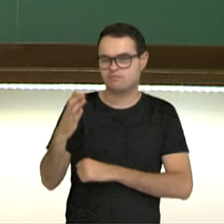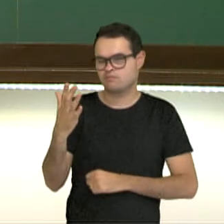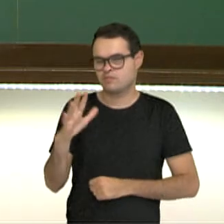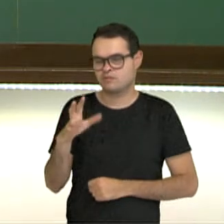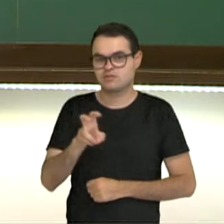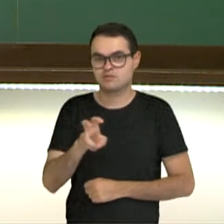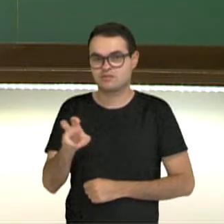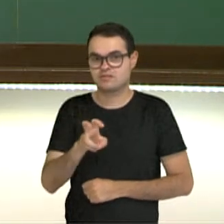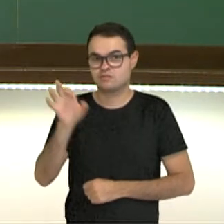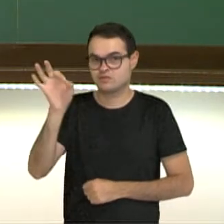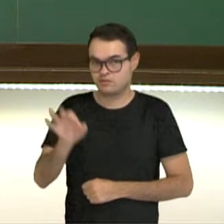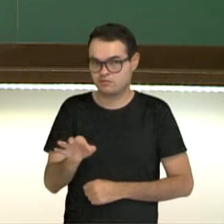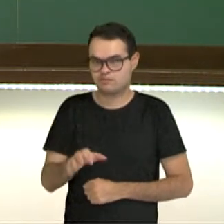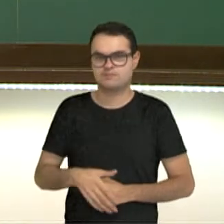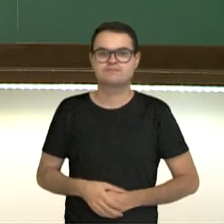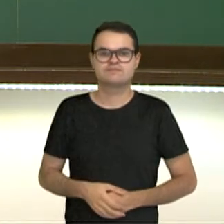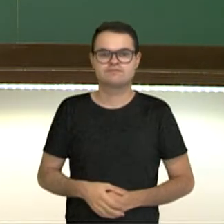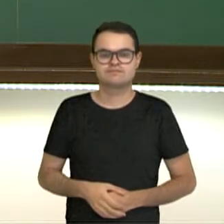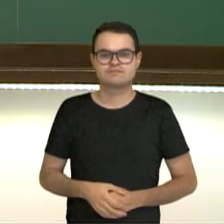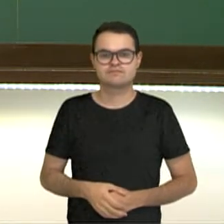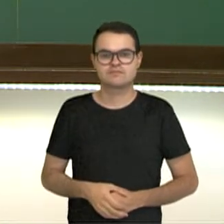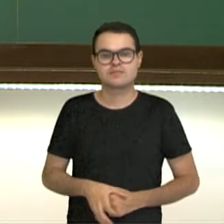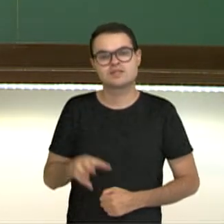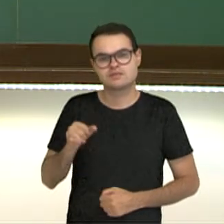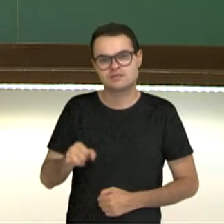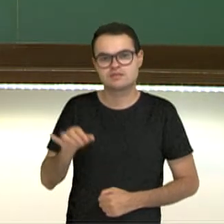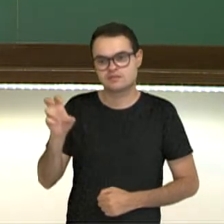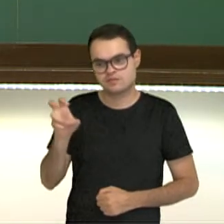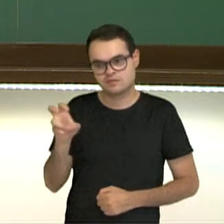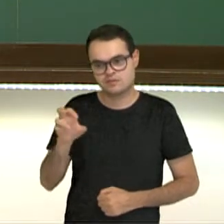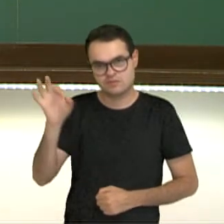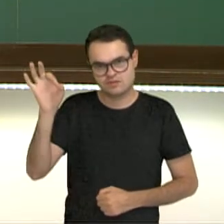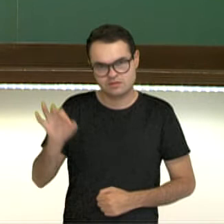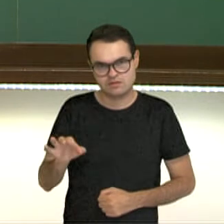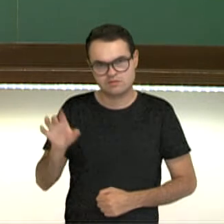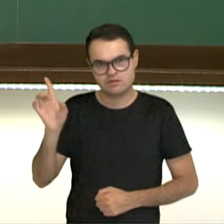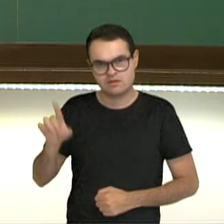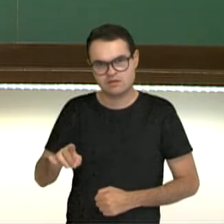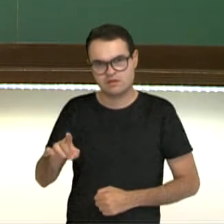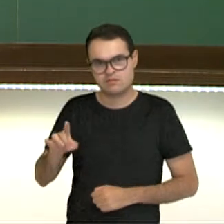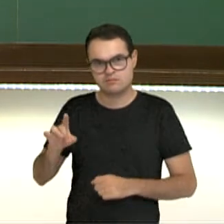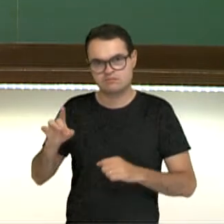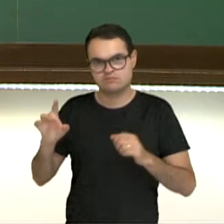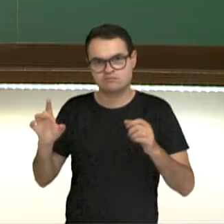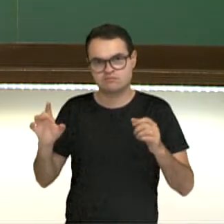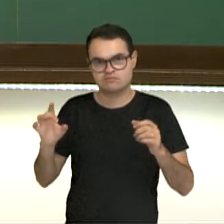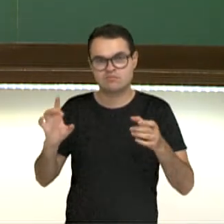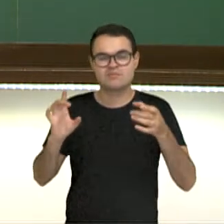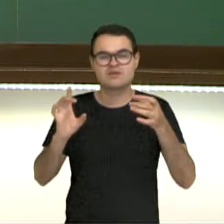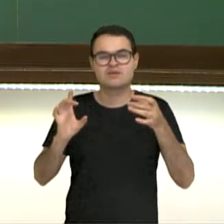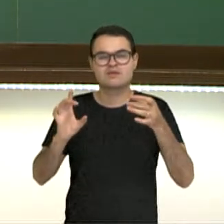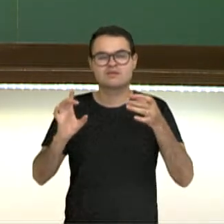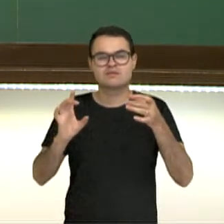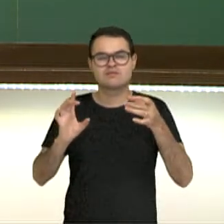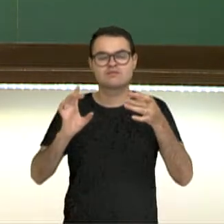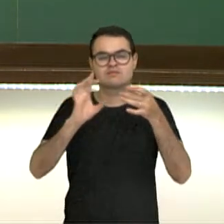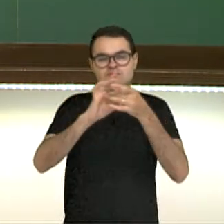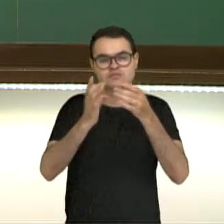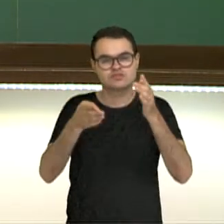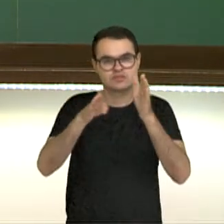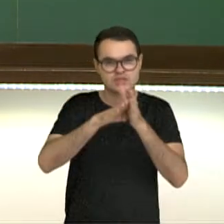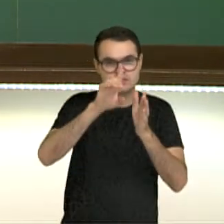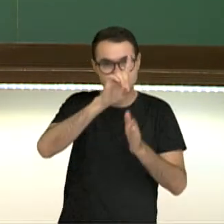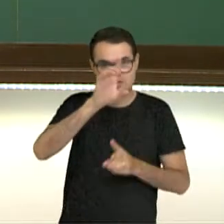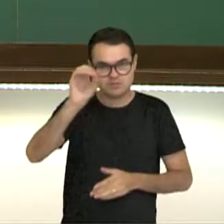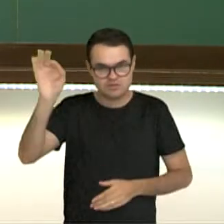aproximadamente 55%. Bom, 55% para 100%, falta quanto? 45%,